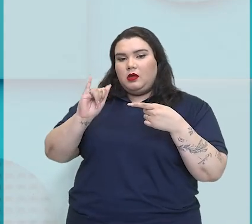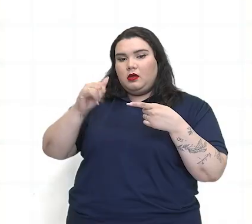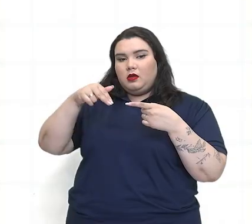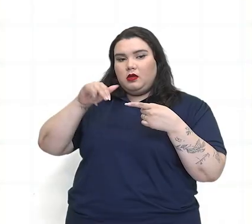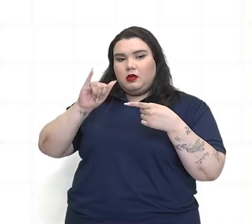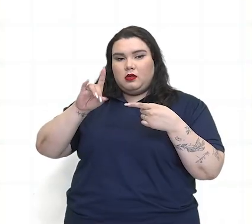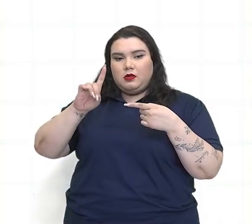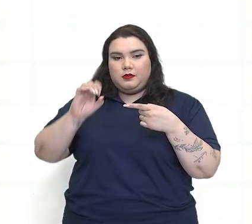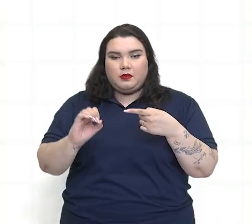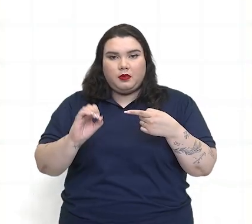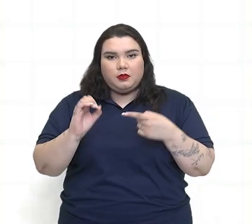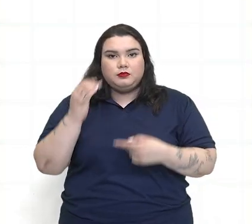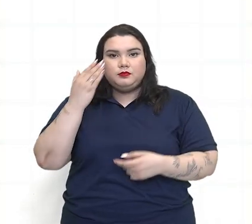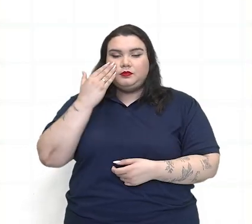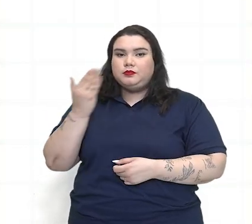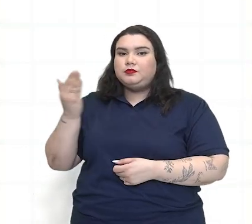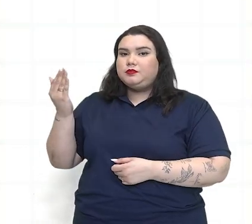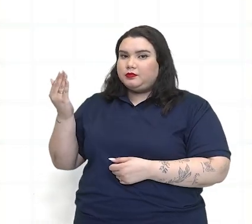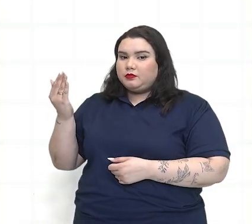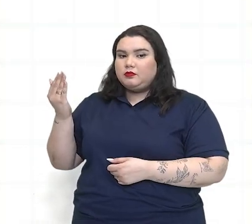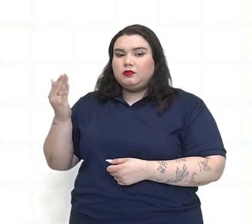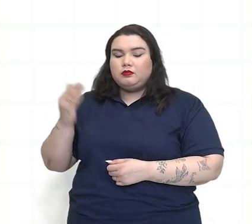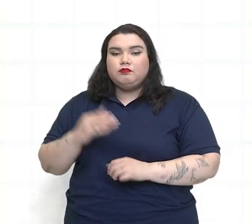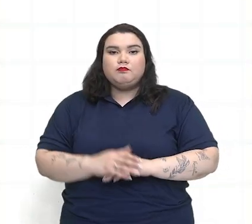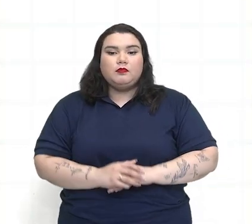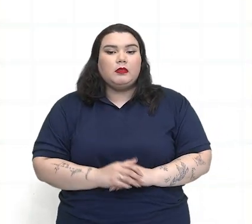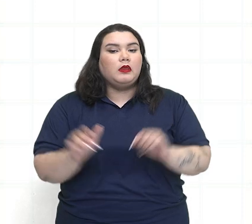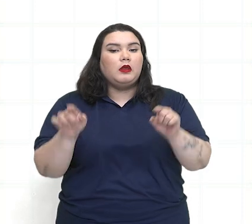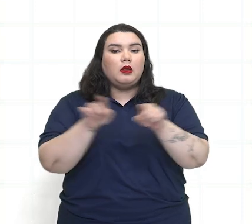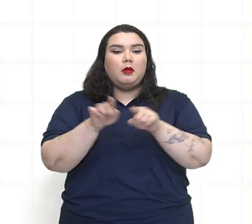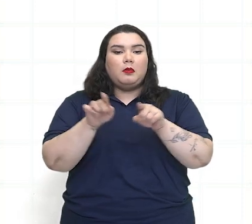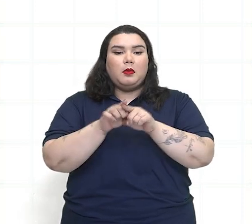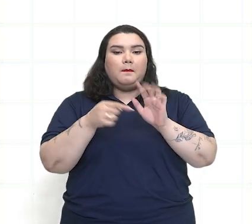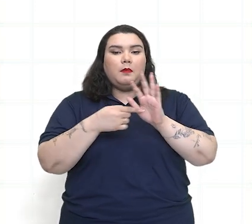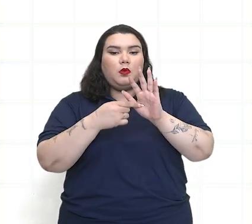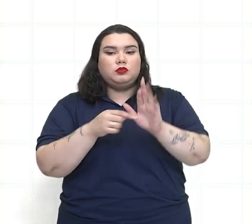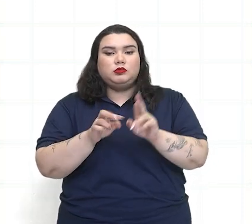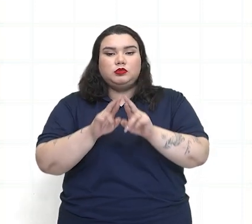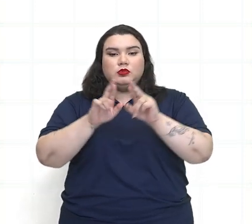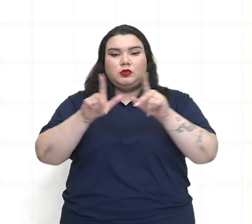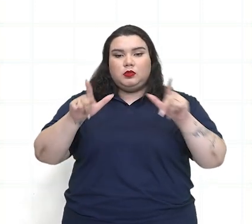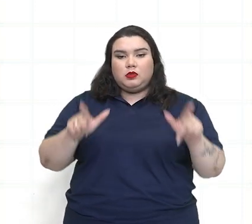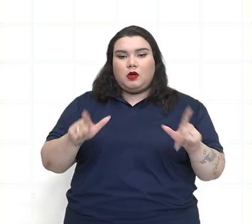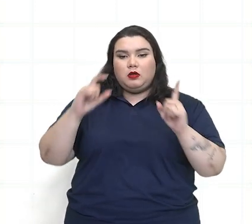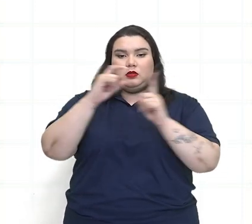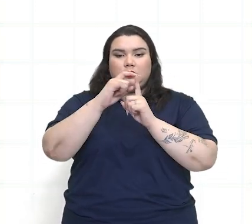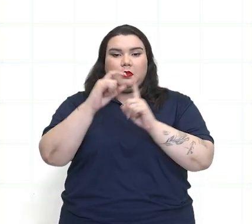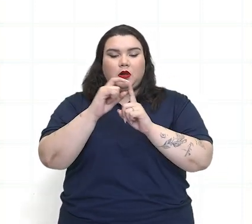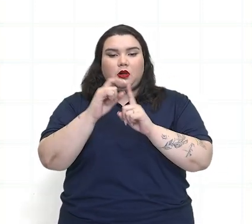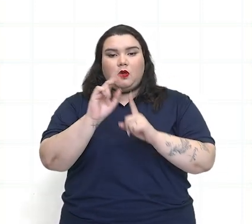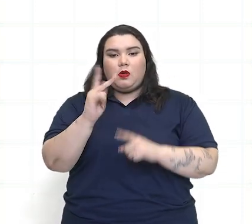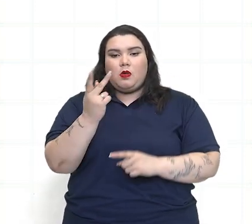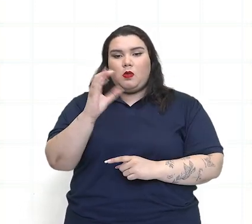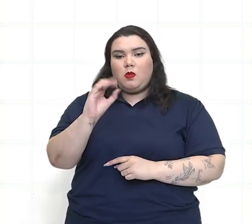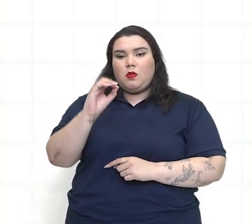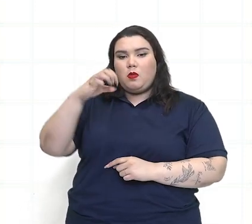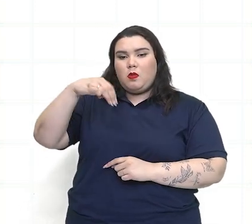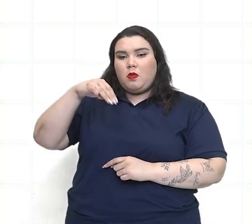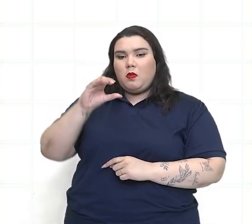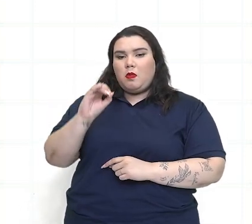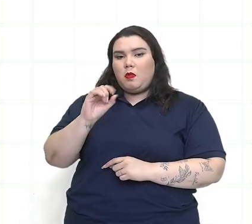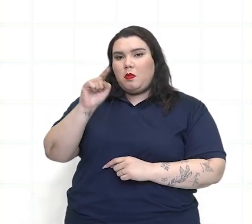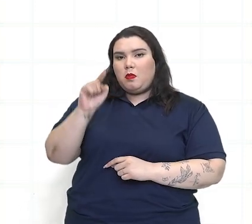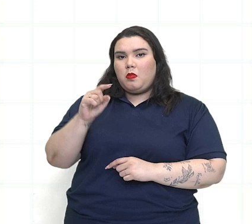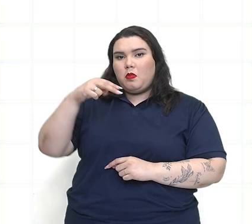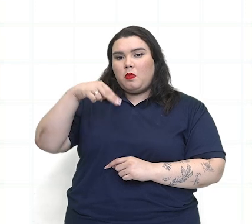então. O artigo definido, ele também distingue as palavras homônimas,